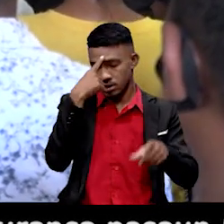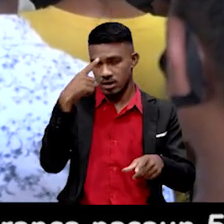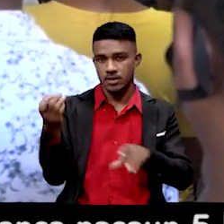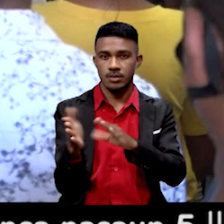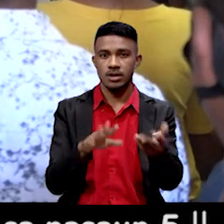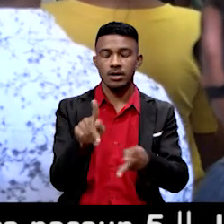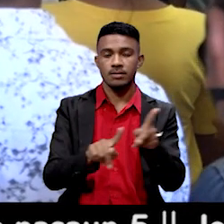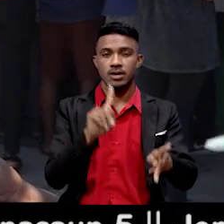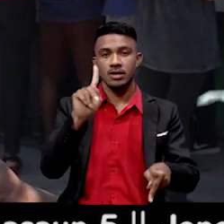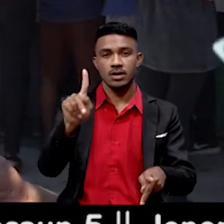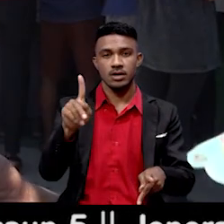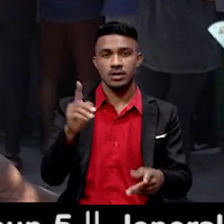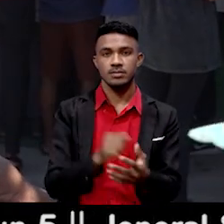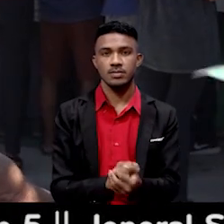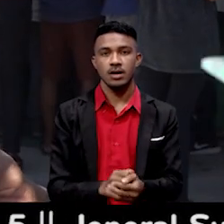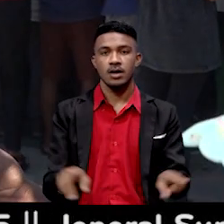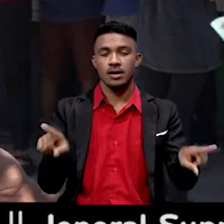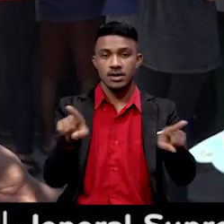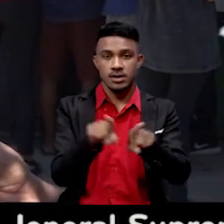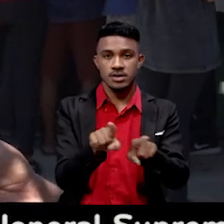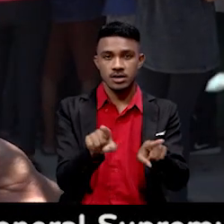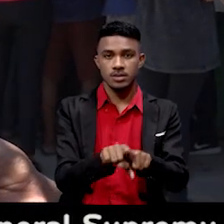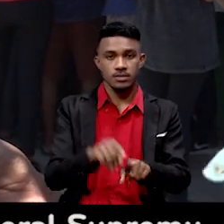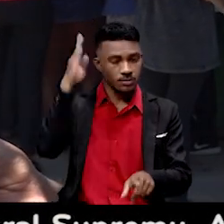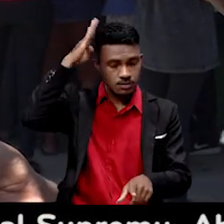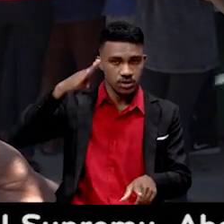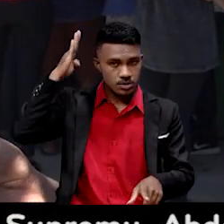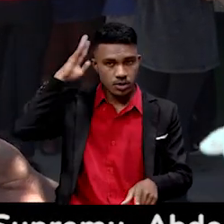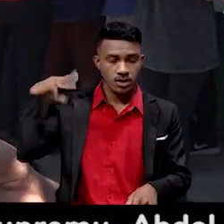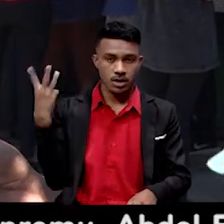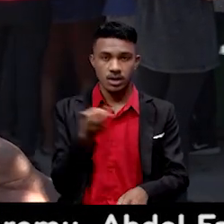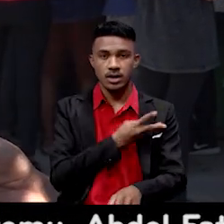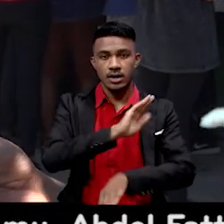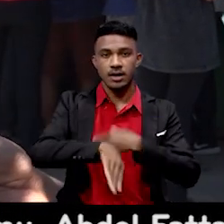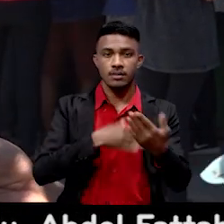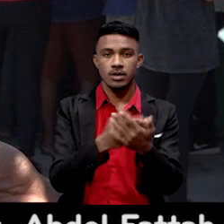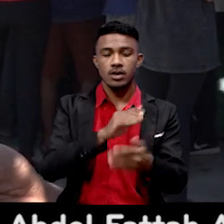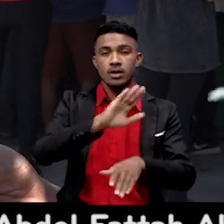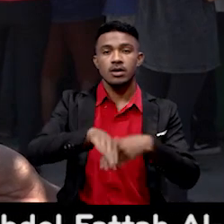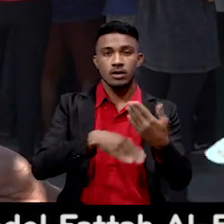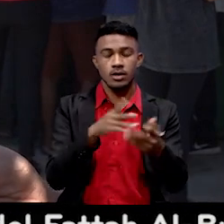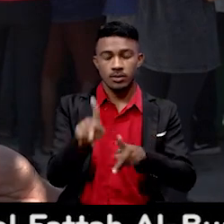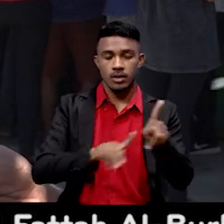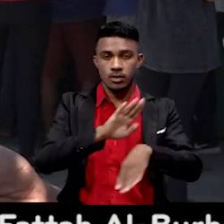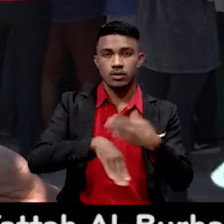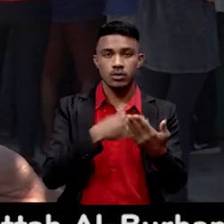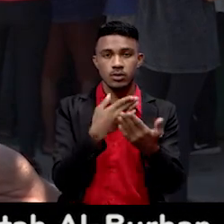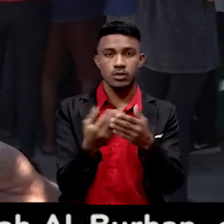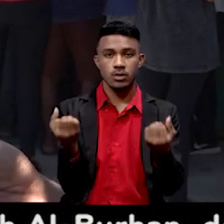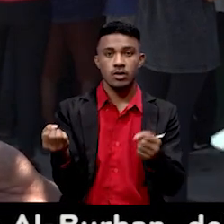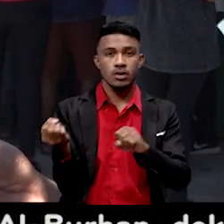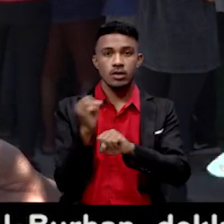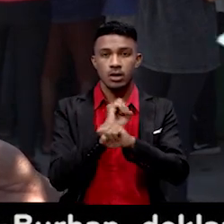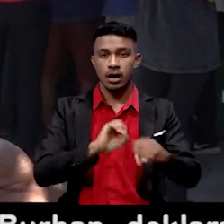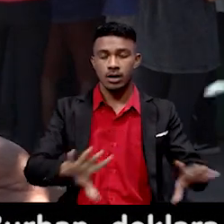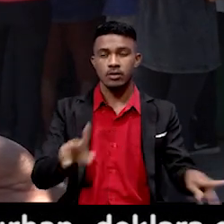sira nelet. Anessa, no dar bispo, e ta sarane, toma, lá com uma dia que ida.